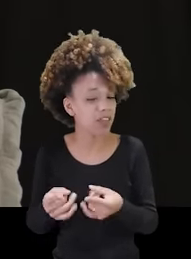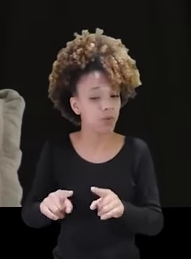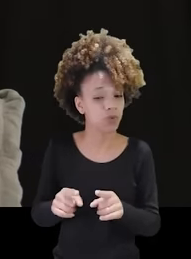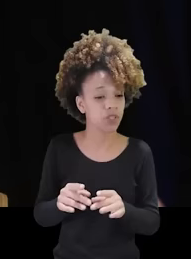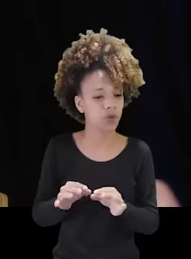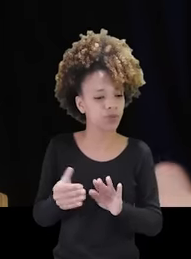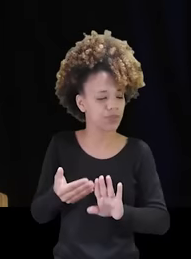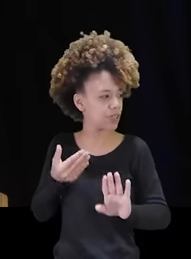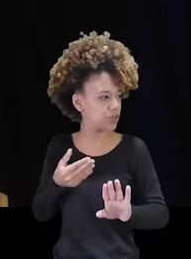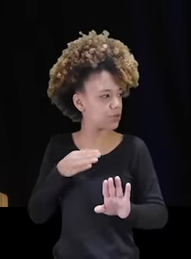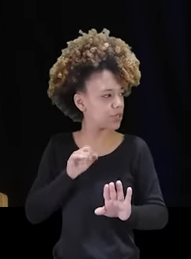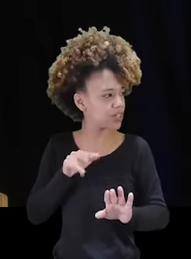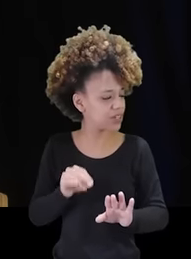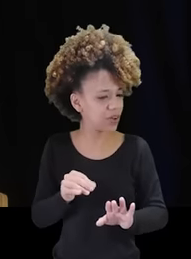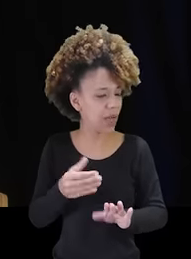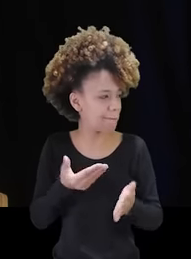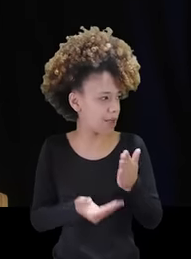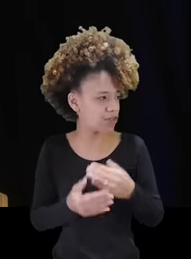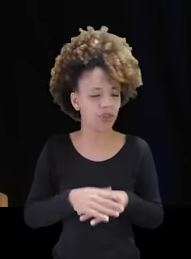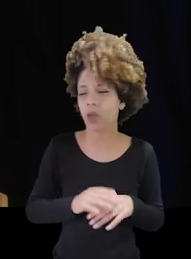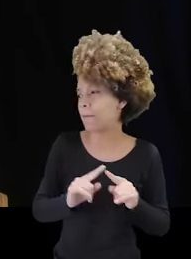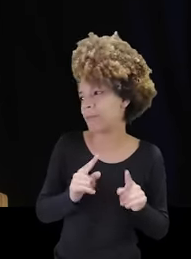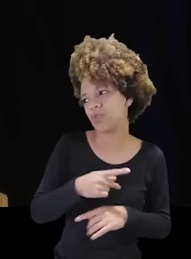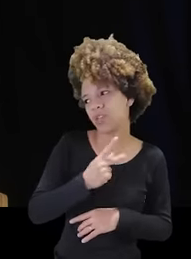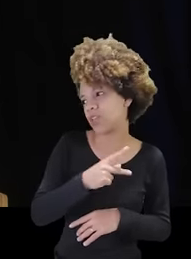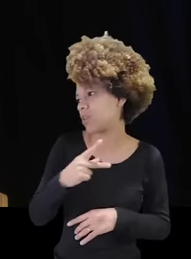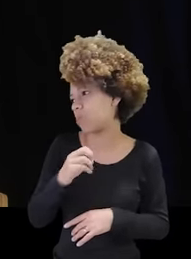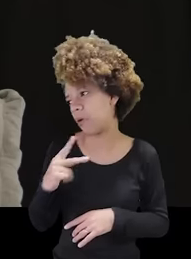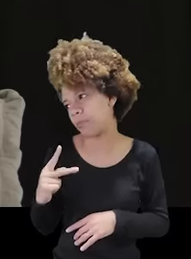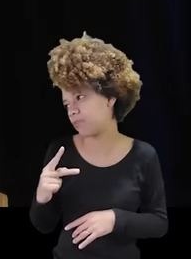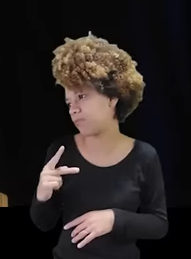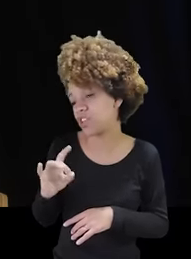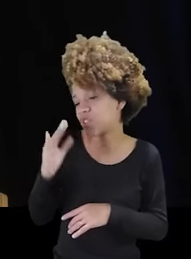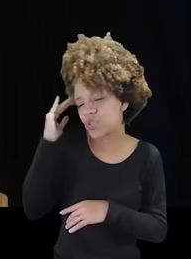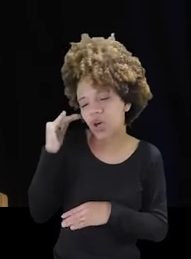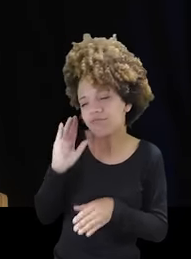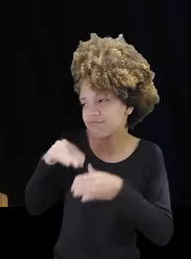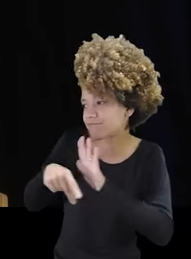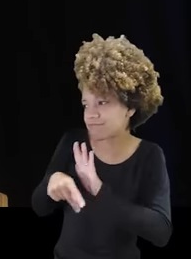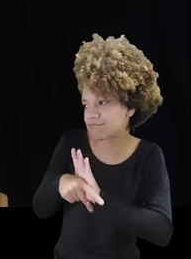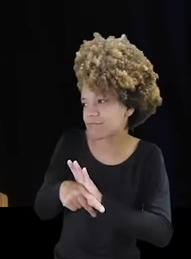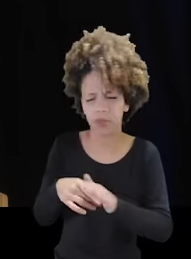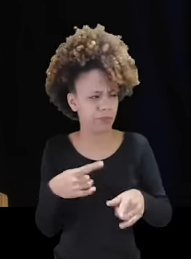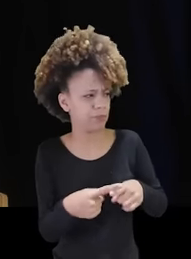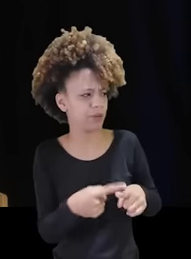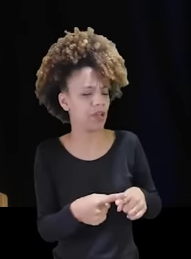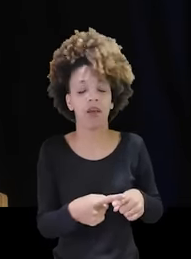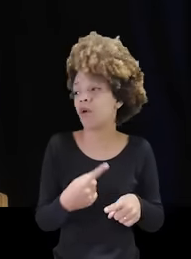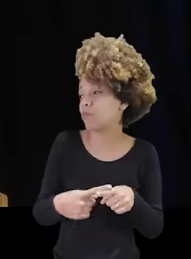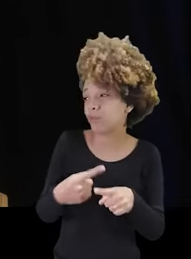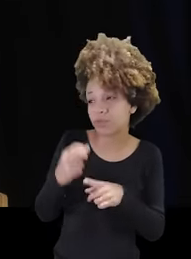Essência mas eu até falo que quem pode só dar certo na Coreia nem outro país porque por causa da cultura porque eles são muito